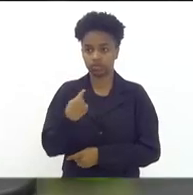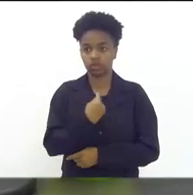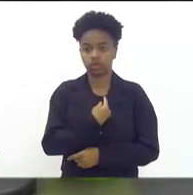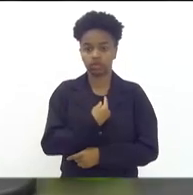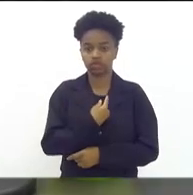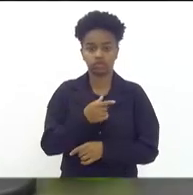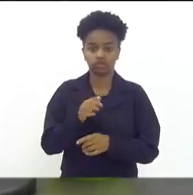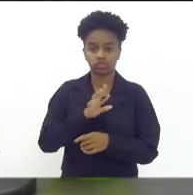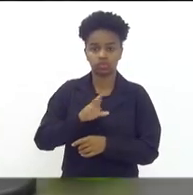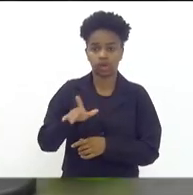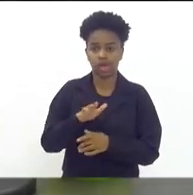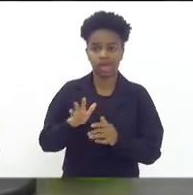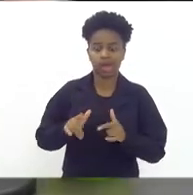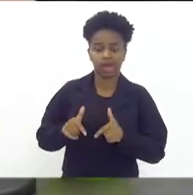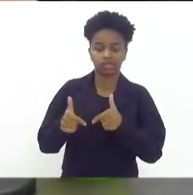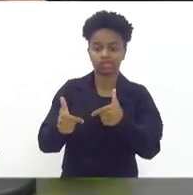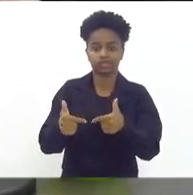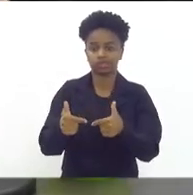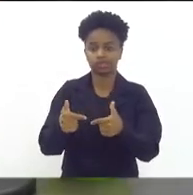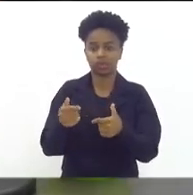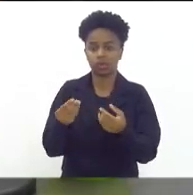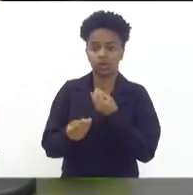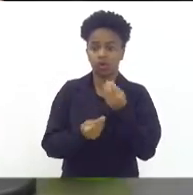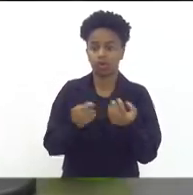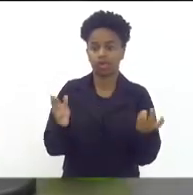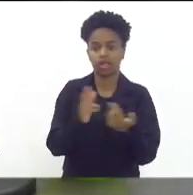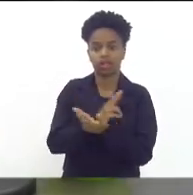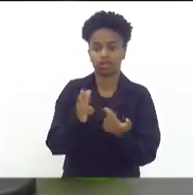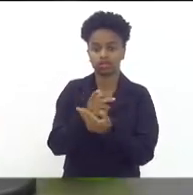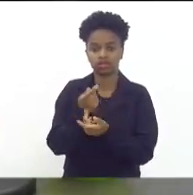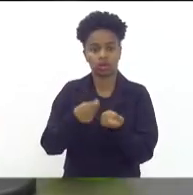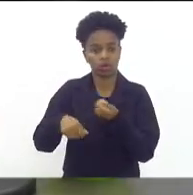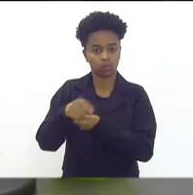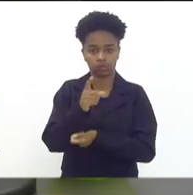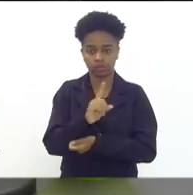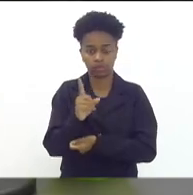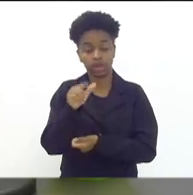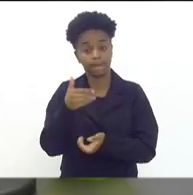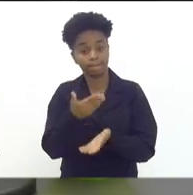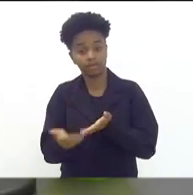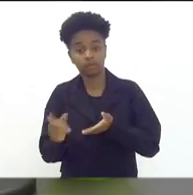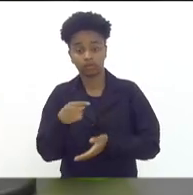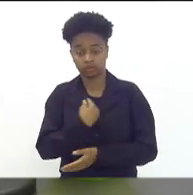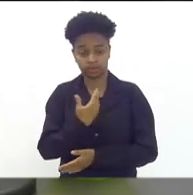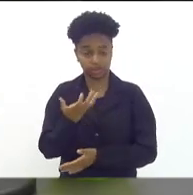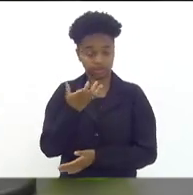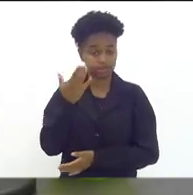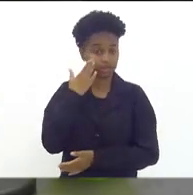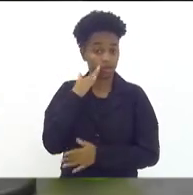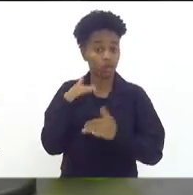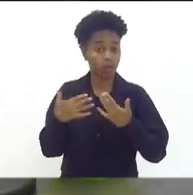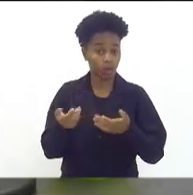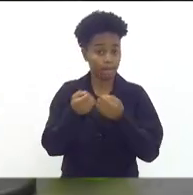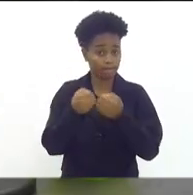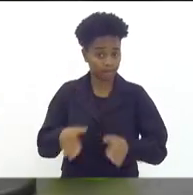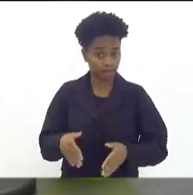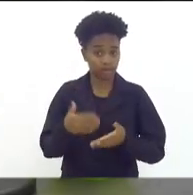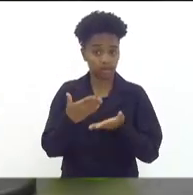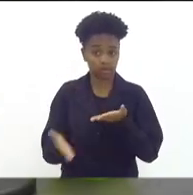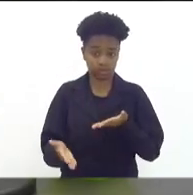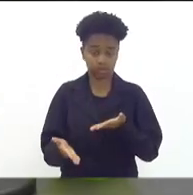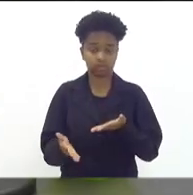interferindo na relação comercial e são perdas a gente quer saber quais são as perdas porque isso impacta na concessão